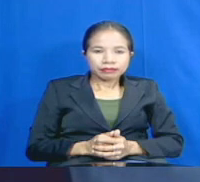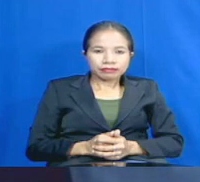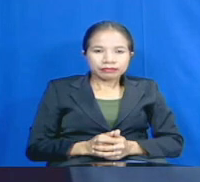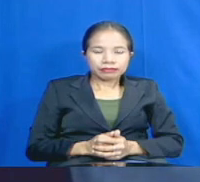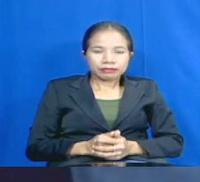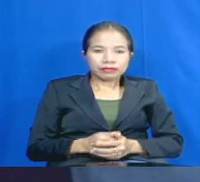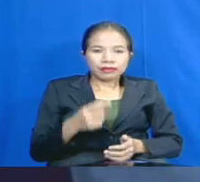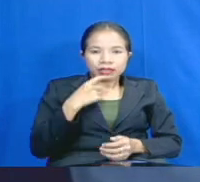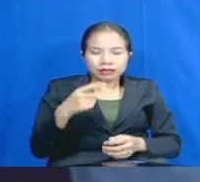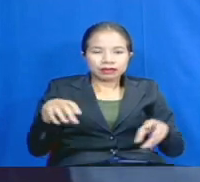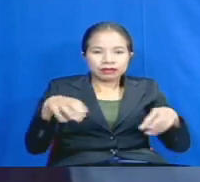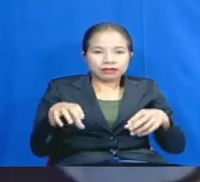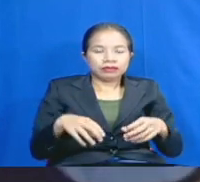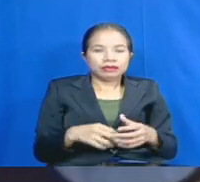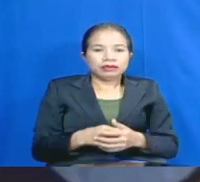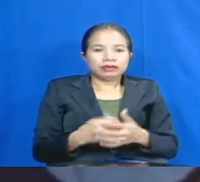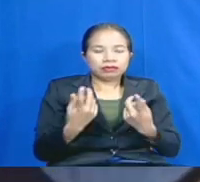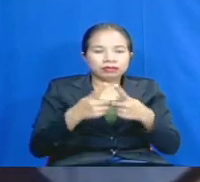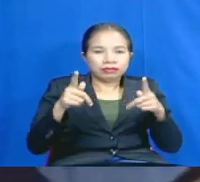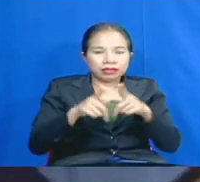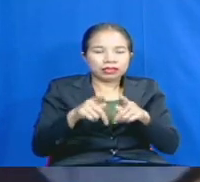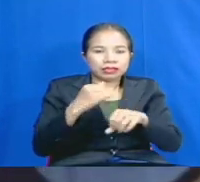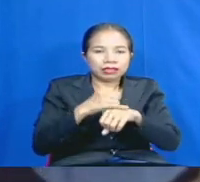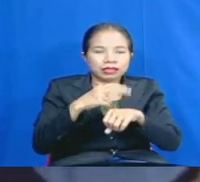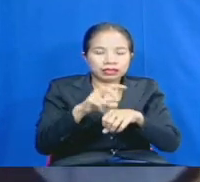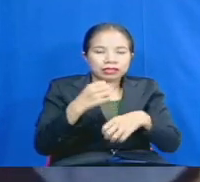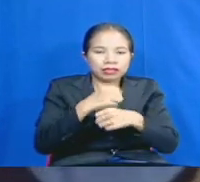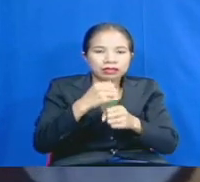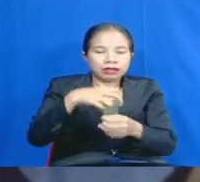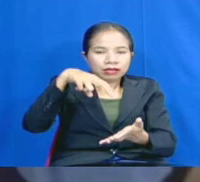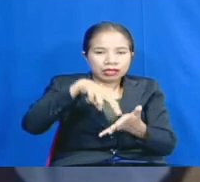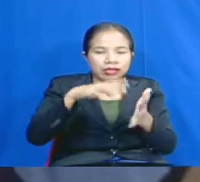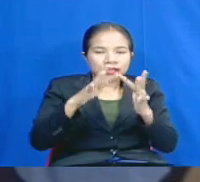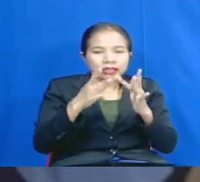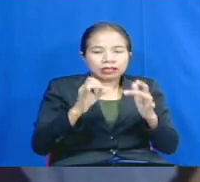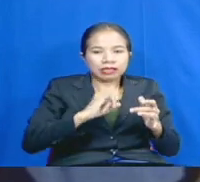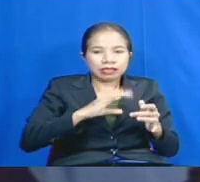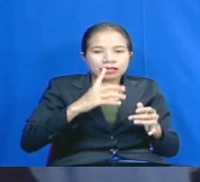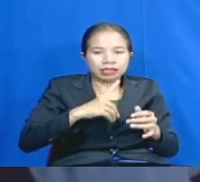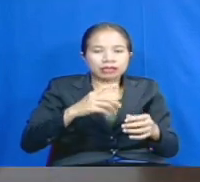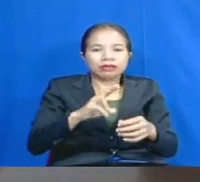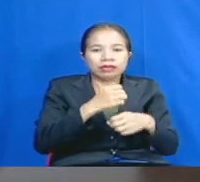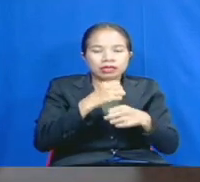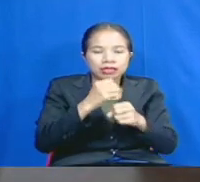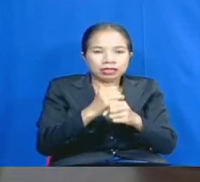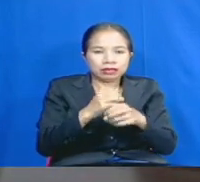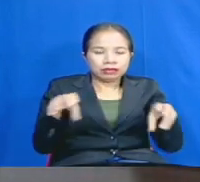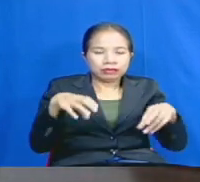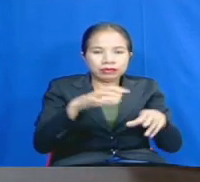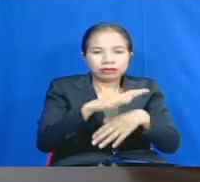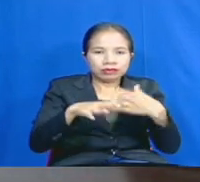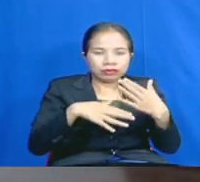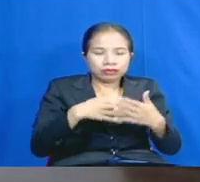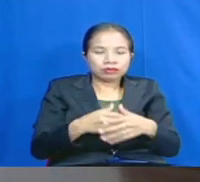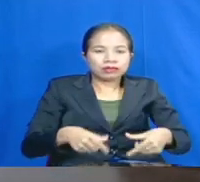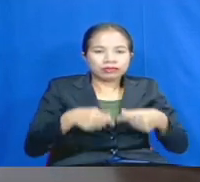Ni afirma investimento na empresa internacional na se investe mak atu hari digital ID ho dia segura investimento iha ari hotu na be